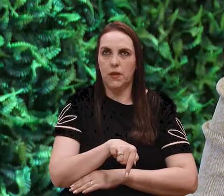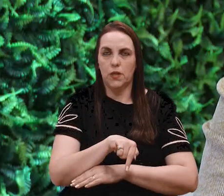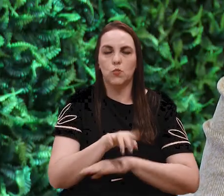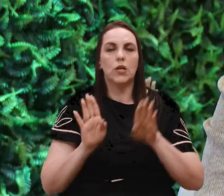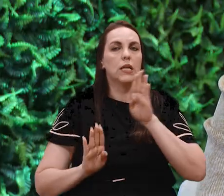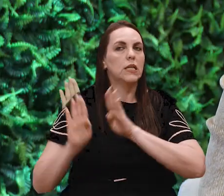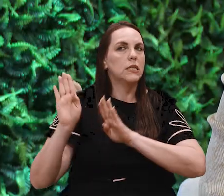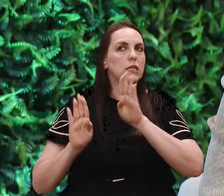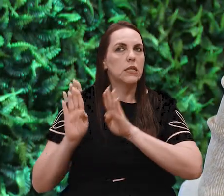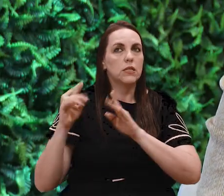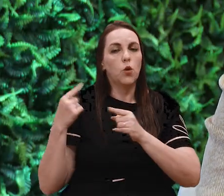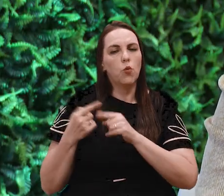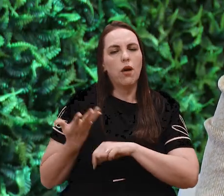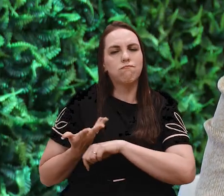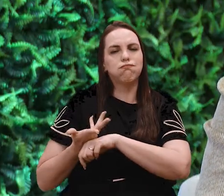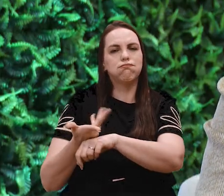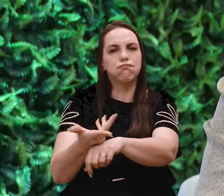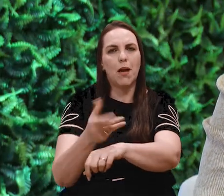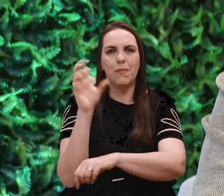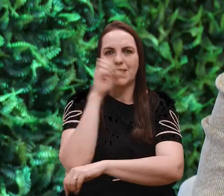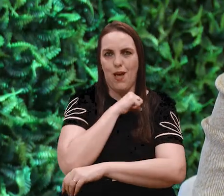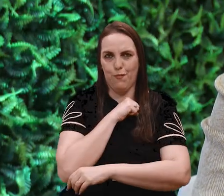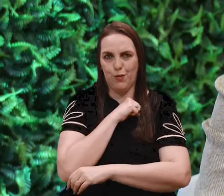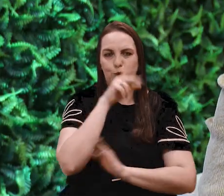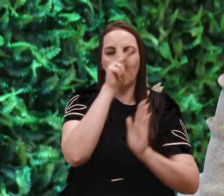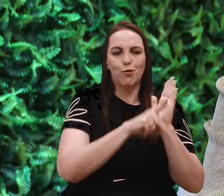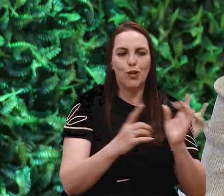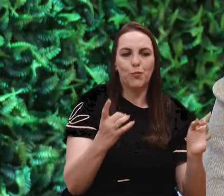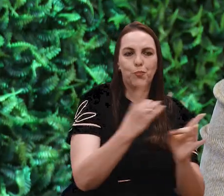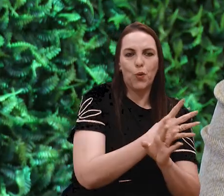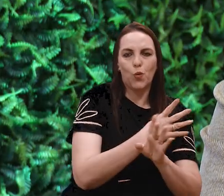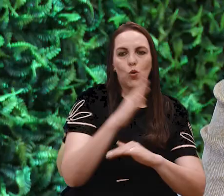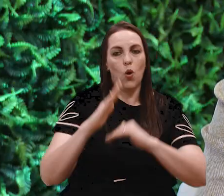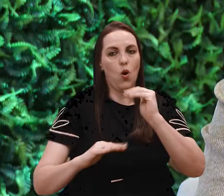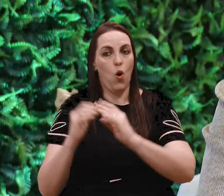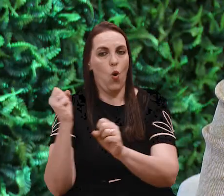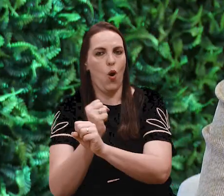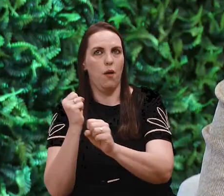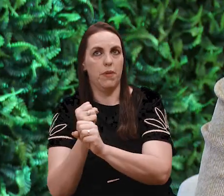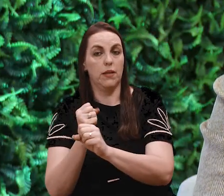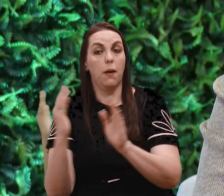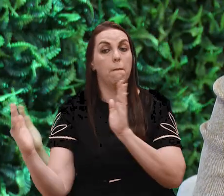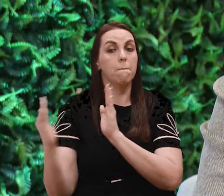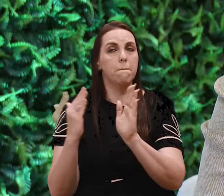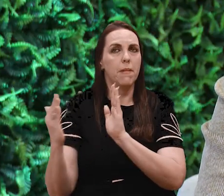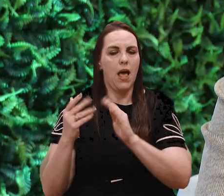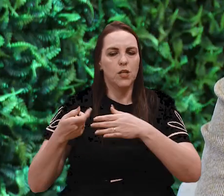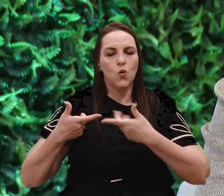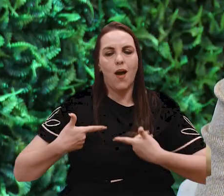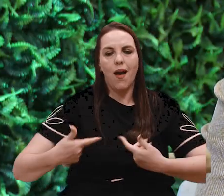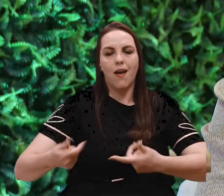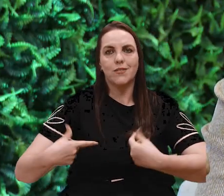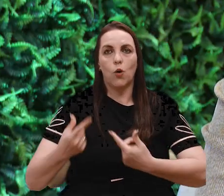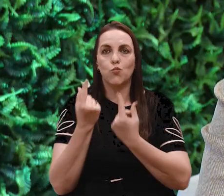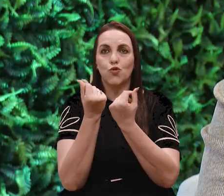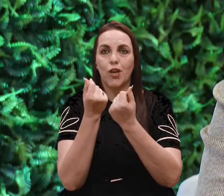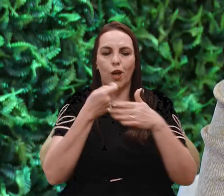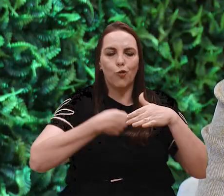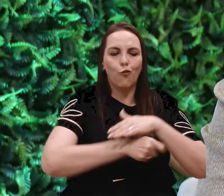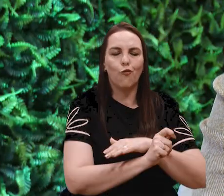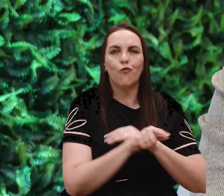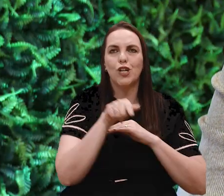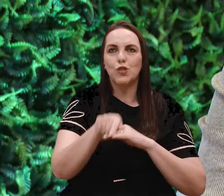licitação, porque isso acelera muito os projetos. E nós tínhamos prazo para gastar o dinheiro do FUNRIGS. Então, isso foi feito, o